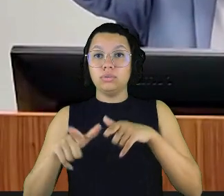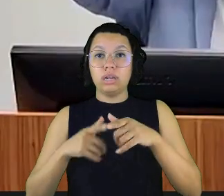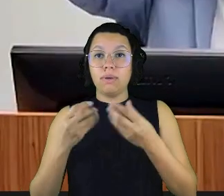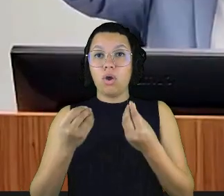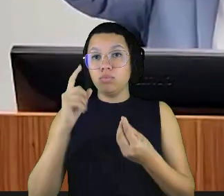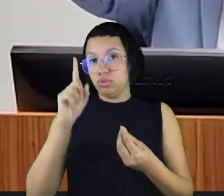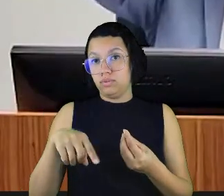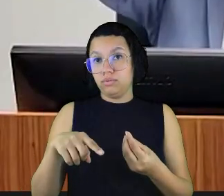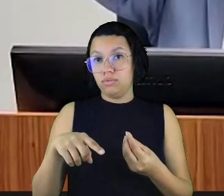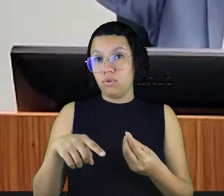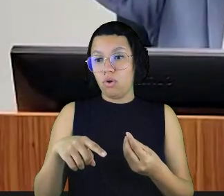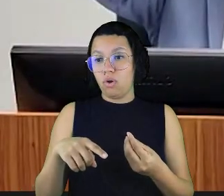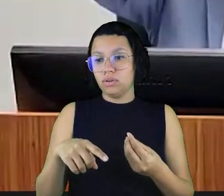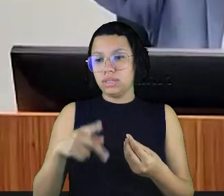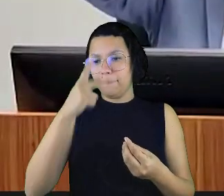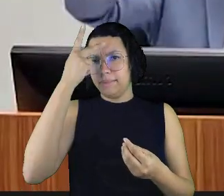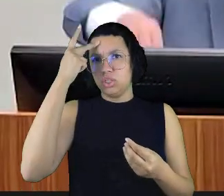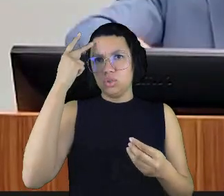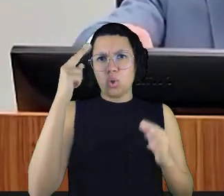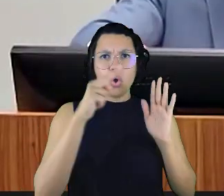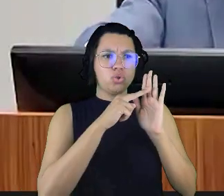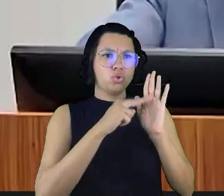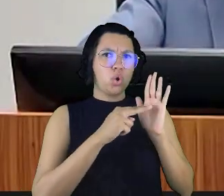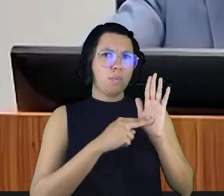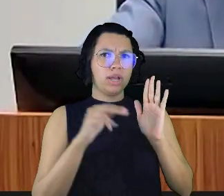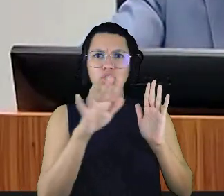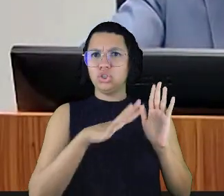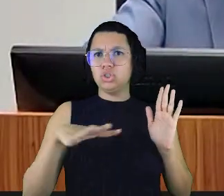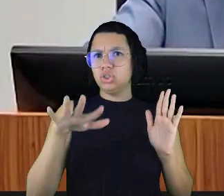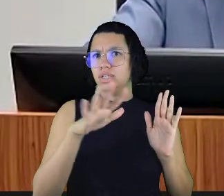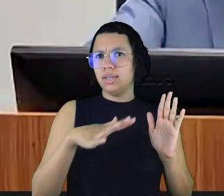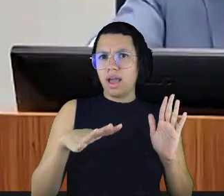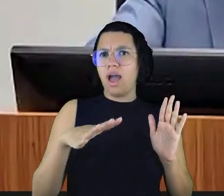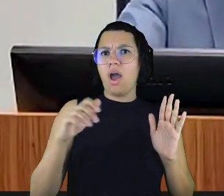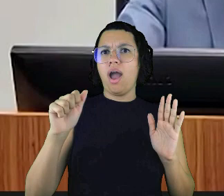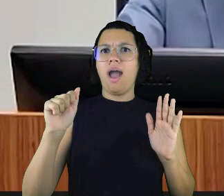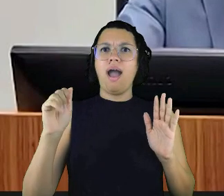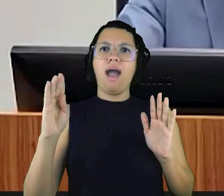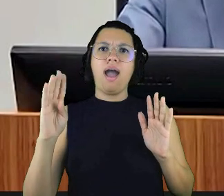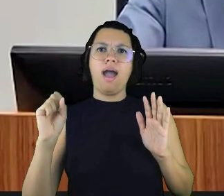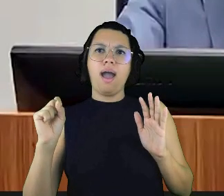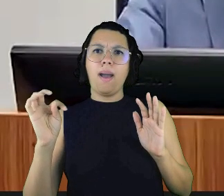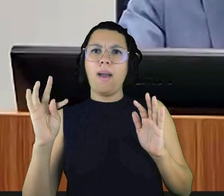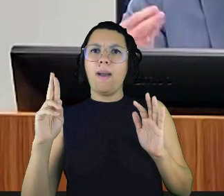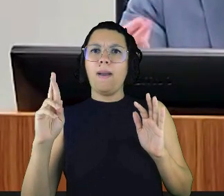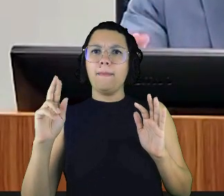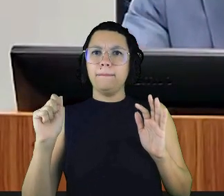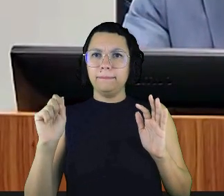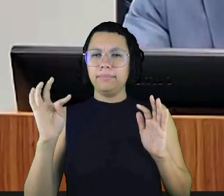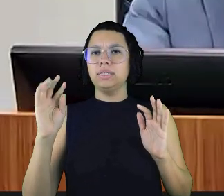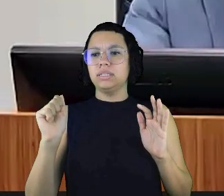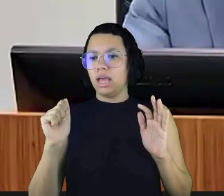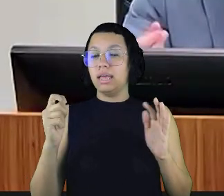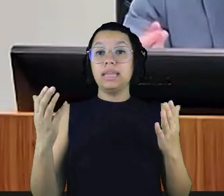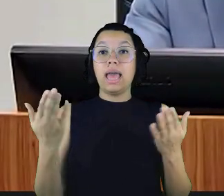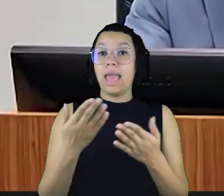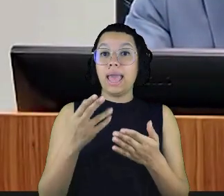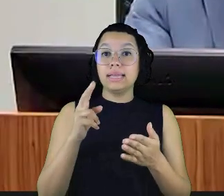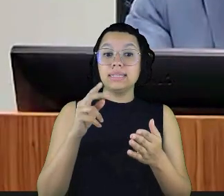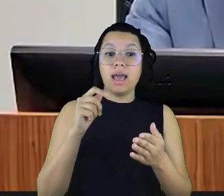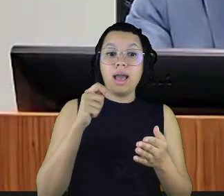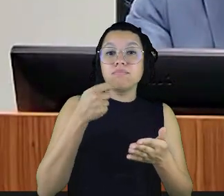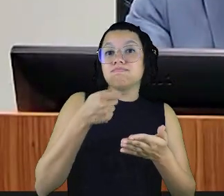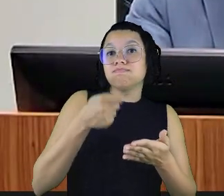normativos, produção de norma geral abstrata, e a gente precisa aplicar. Essa aplicação envolve um certo nível